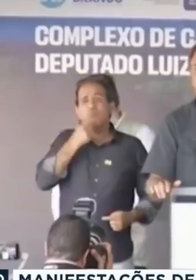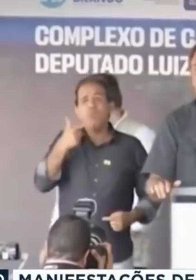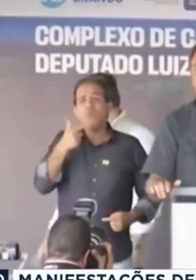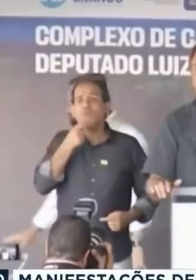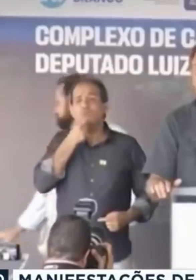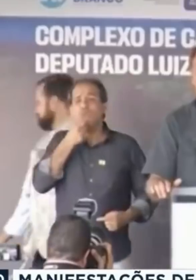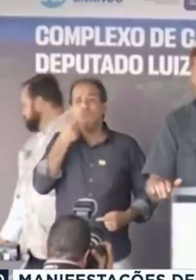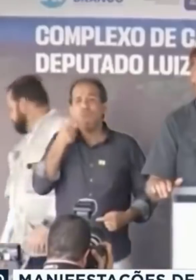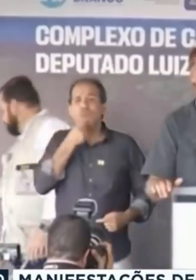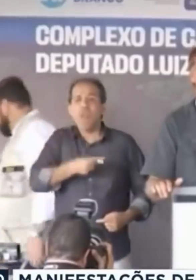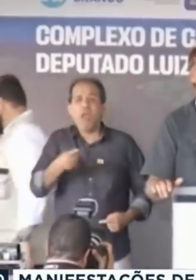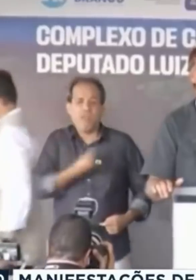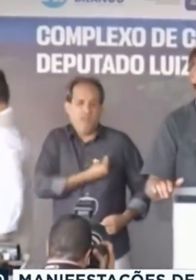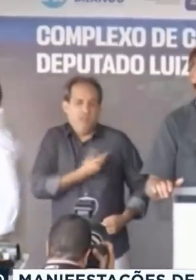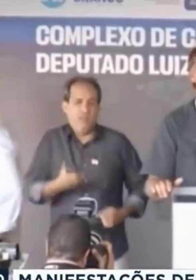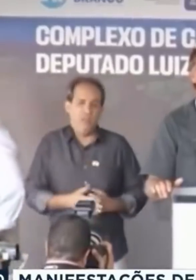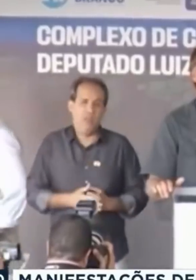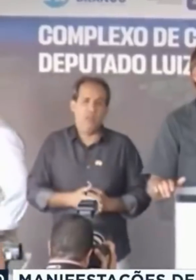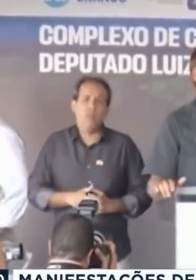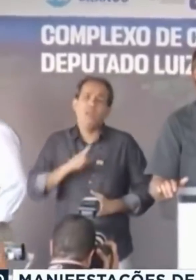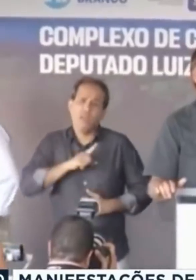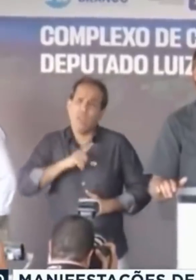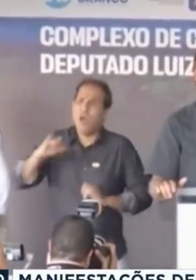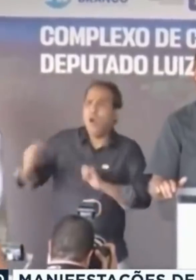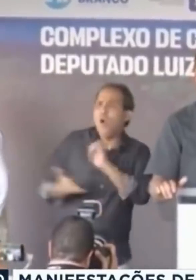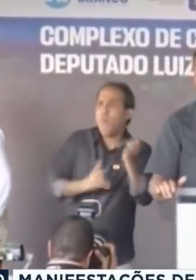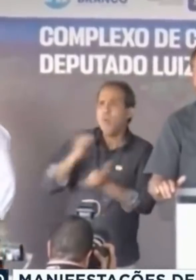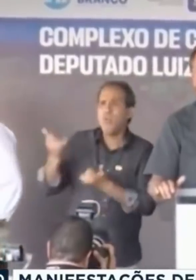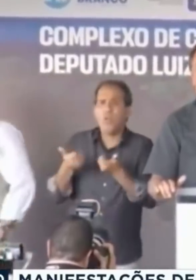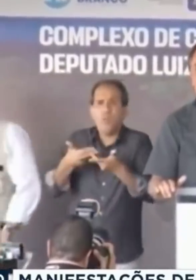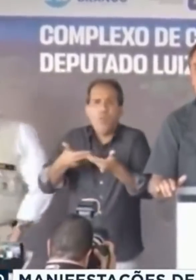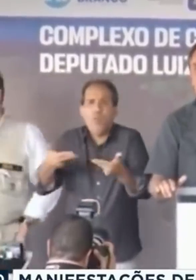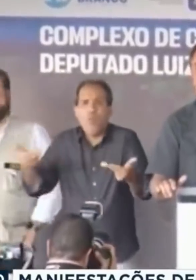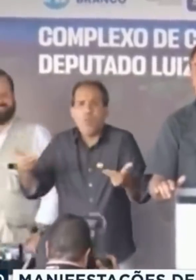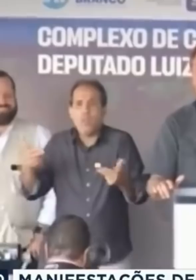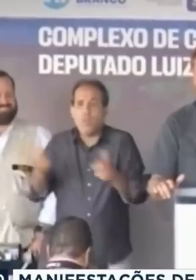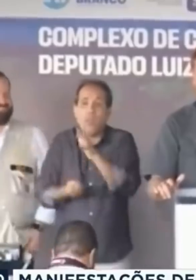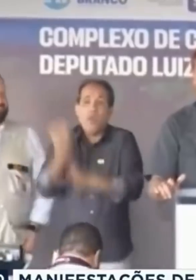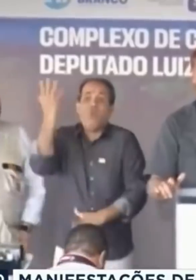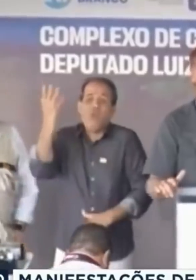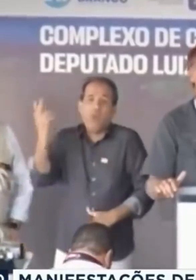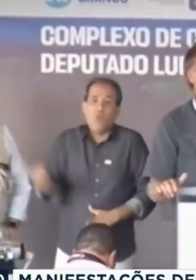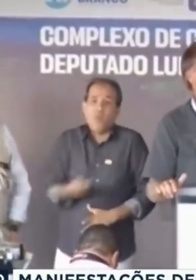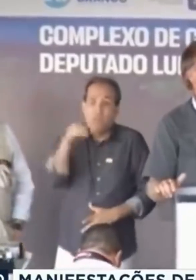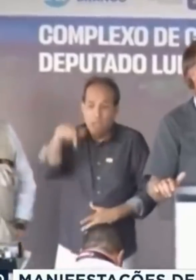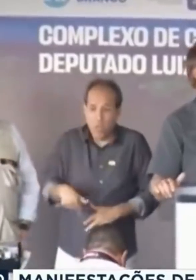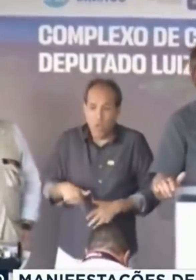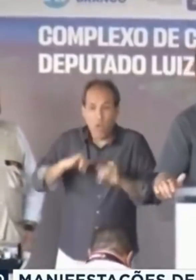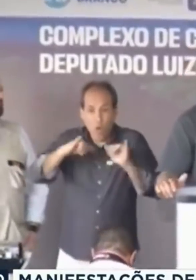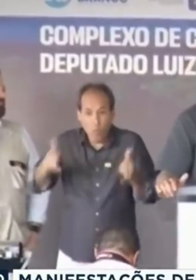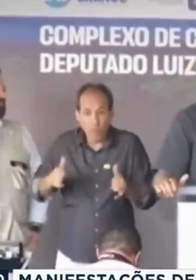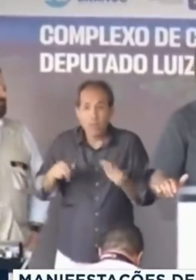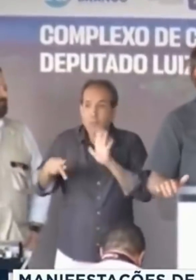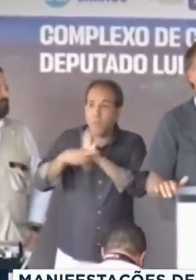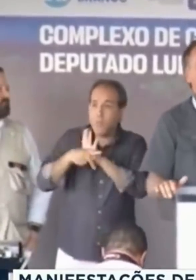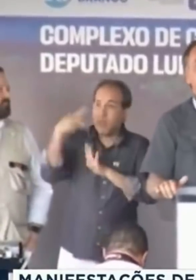setembro. As oportunidades aparecem. Nunca uma outra oportunidade para o povo brasileiro